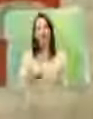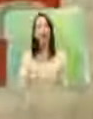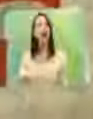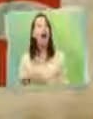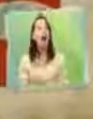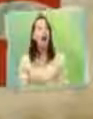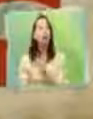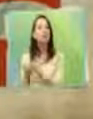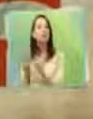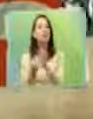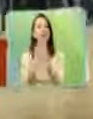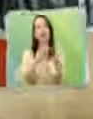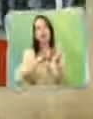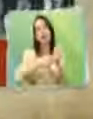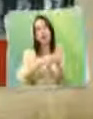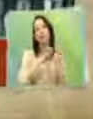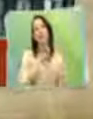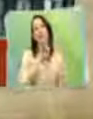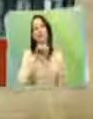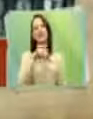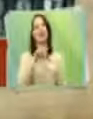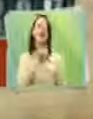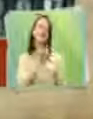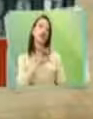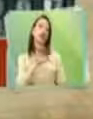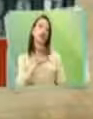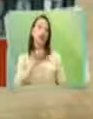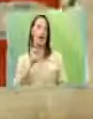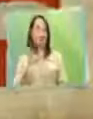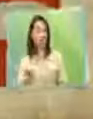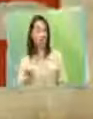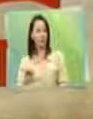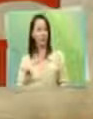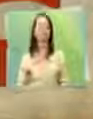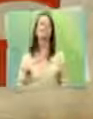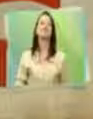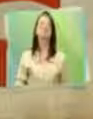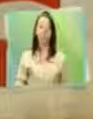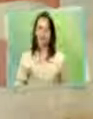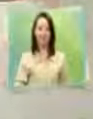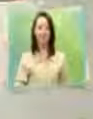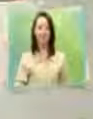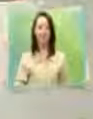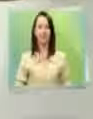criando sindicatos e lançando candidatos às eleições.